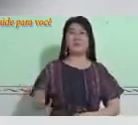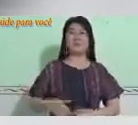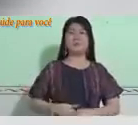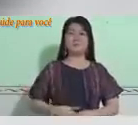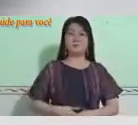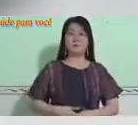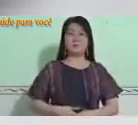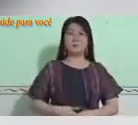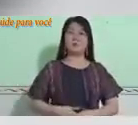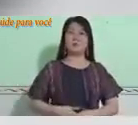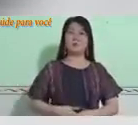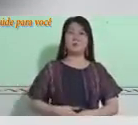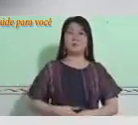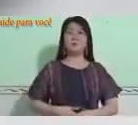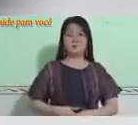NOENTANTOSSXISTIRDOR é acento agudo